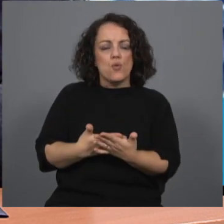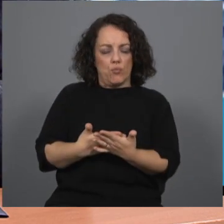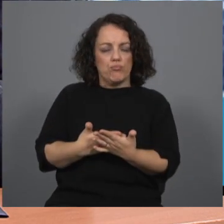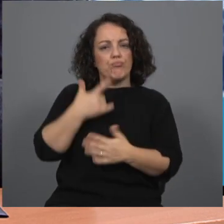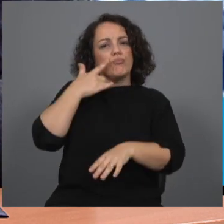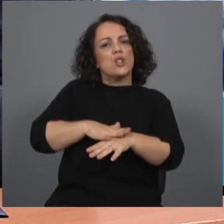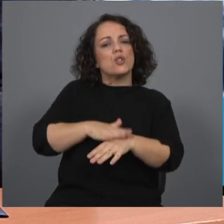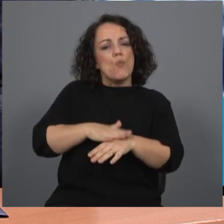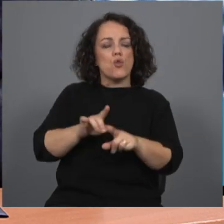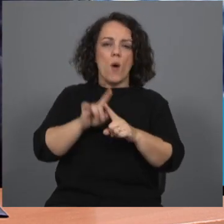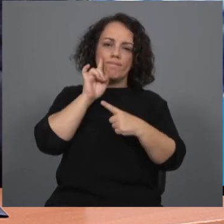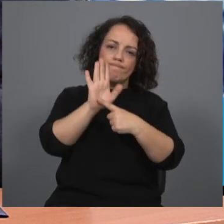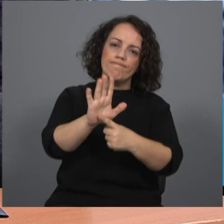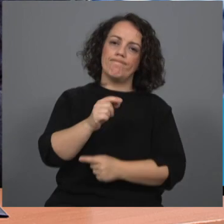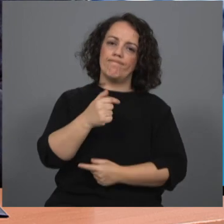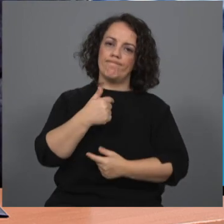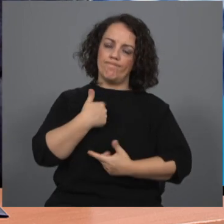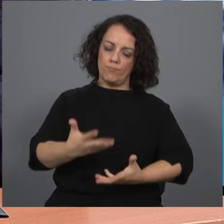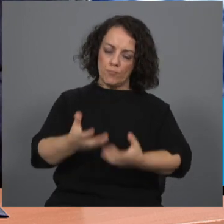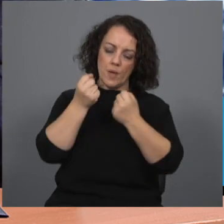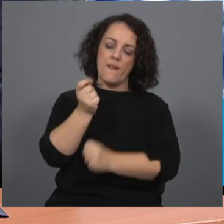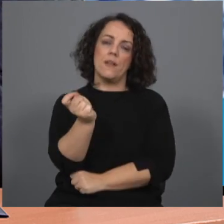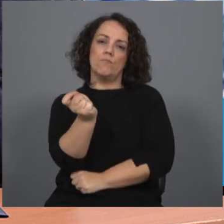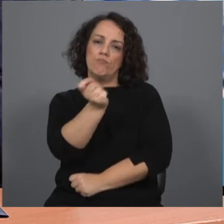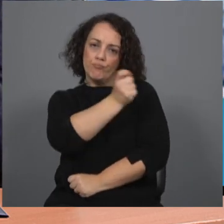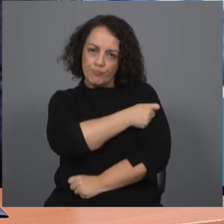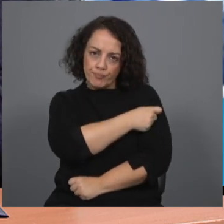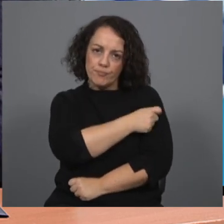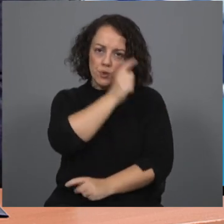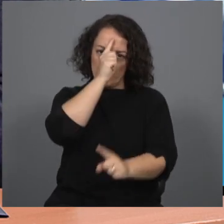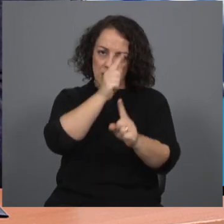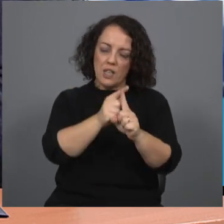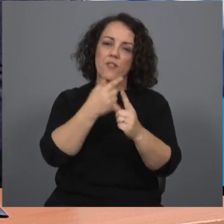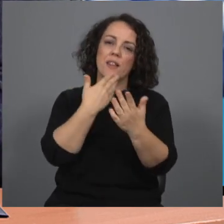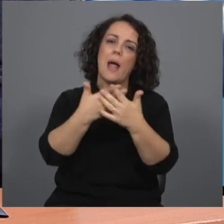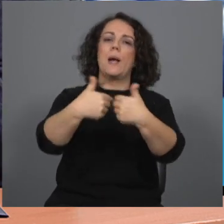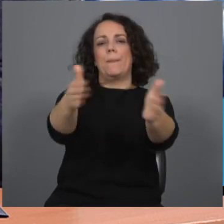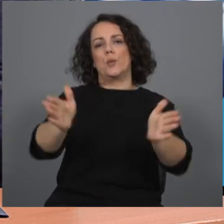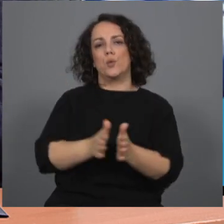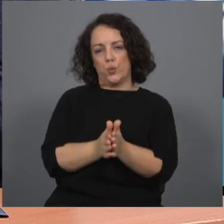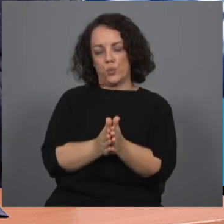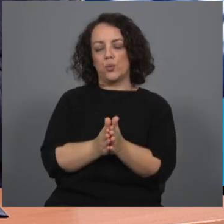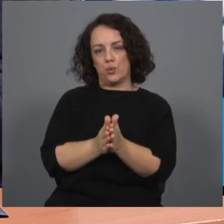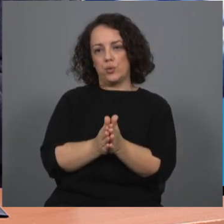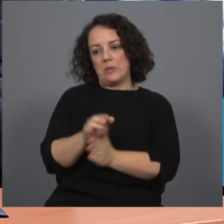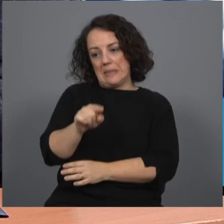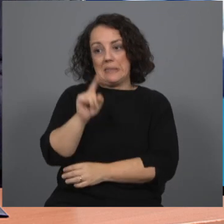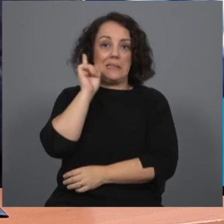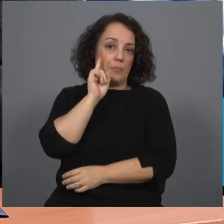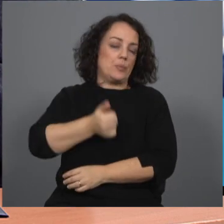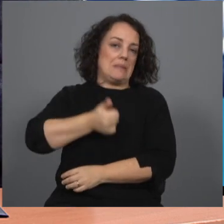deixar-se vacinar, ou seja, pretender a vacina para todos. E isso era e,